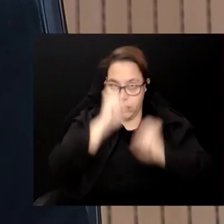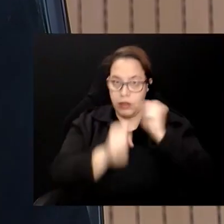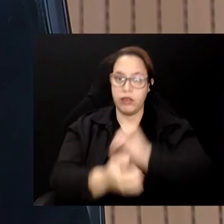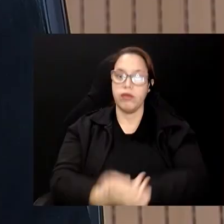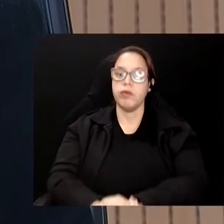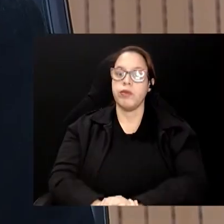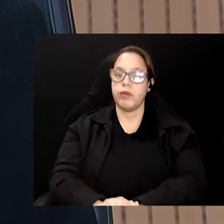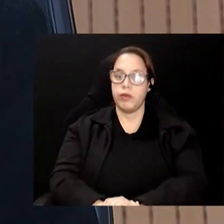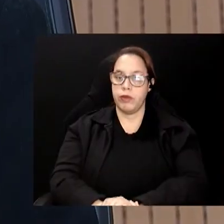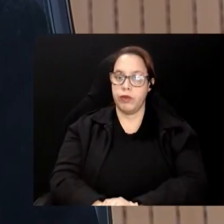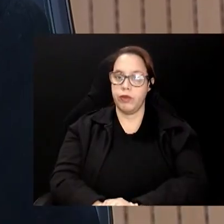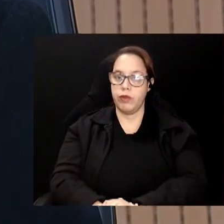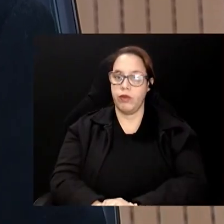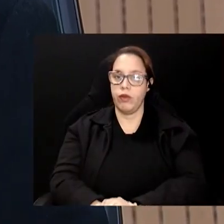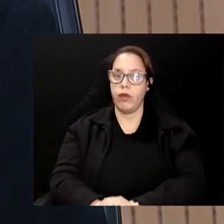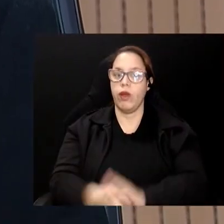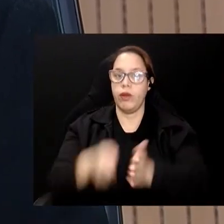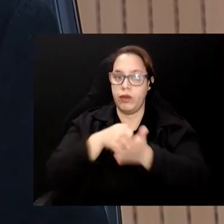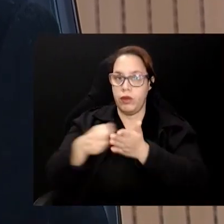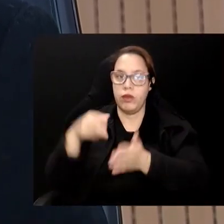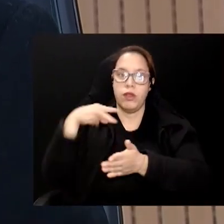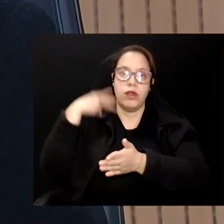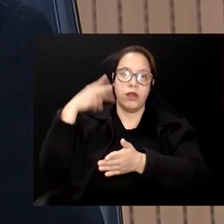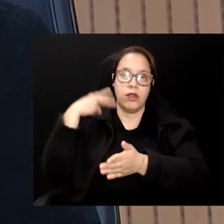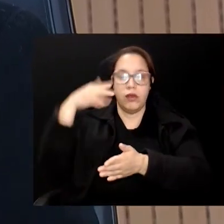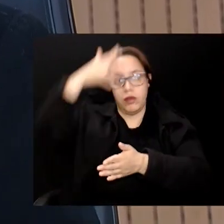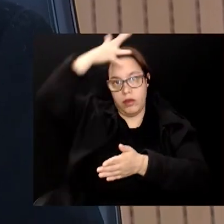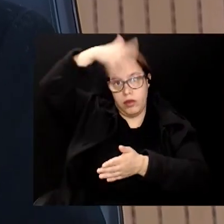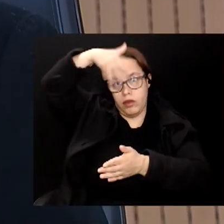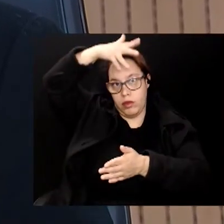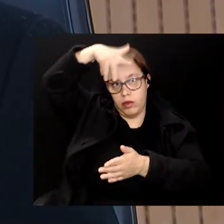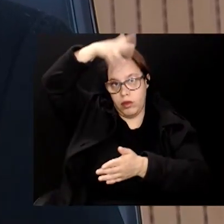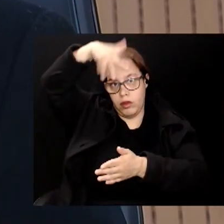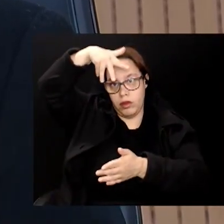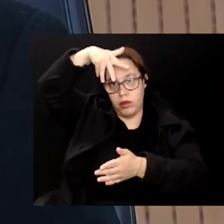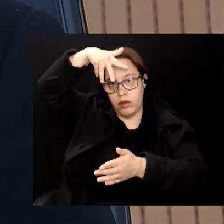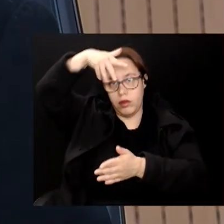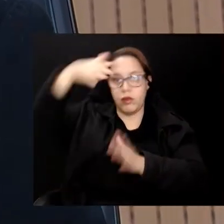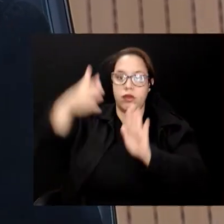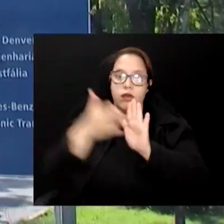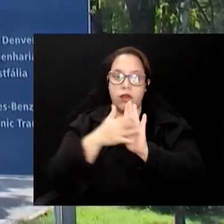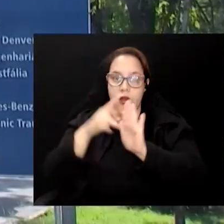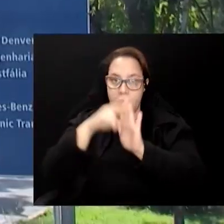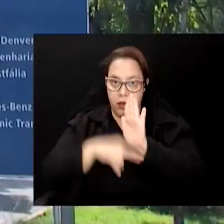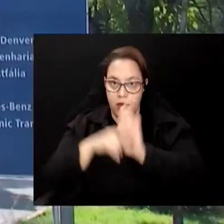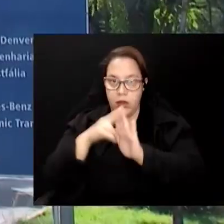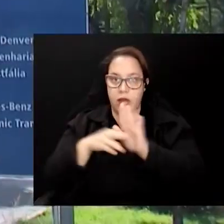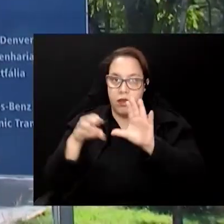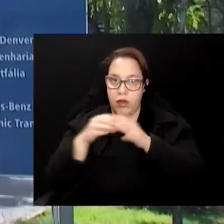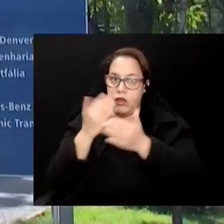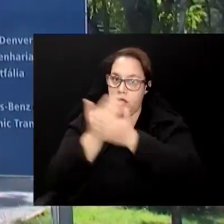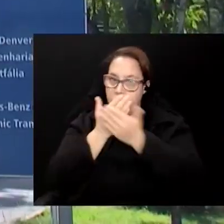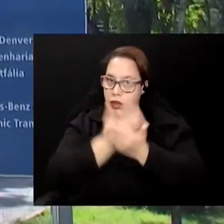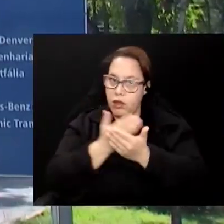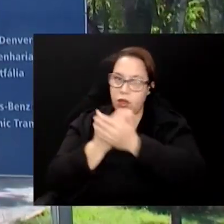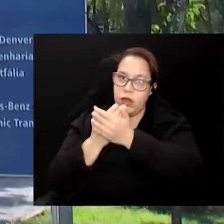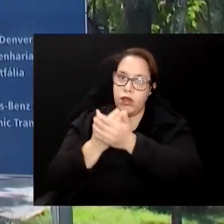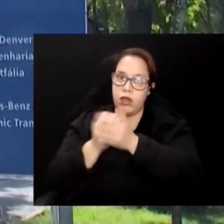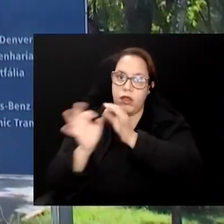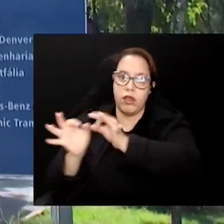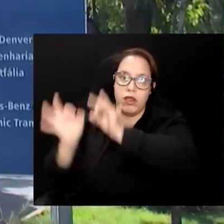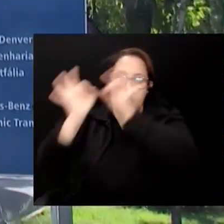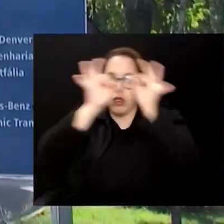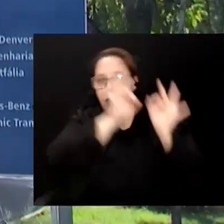De autoria do vereador Rodrigo Farmadic, o requerimento cria uma comissão de estudos para acompanhar a